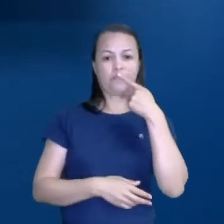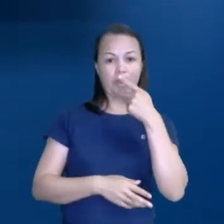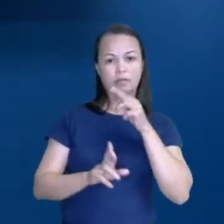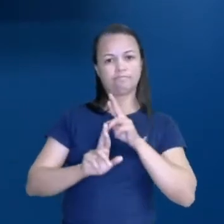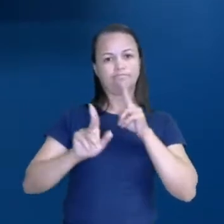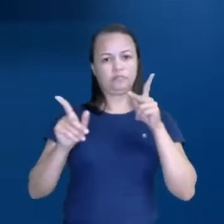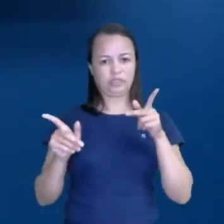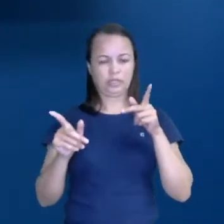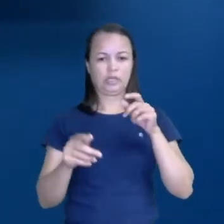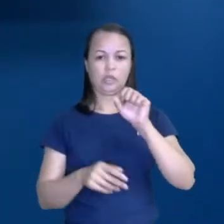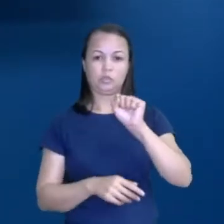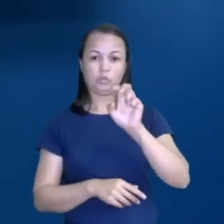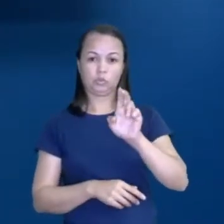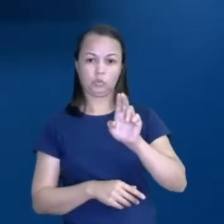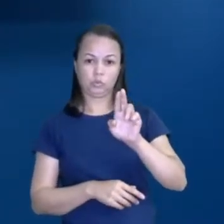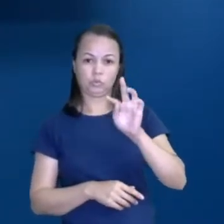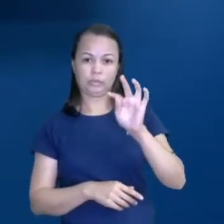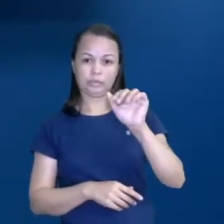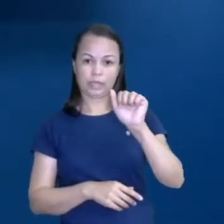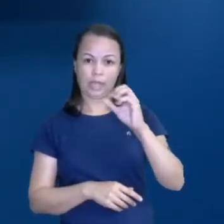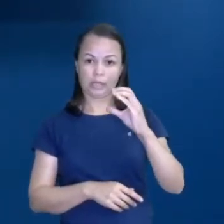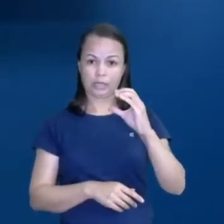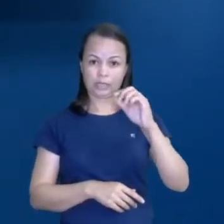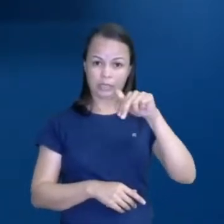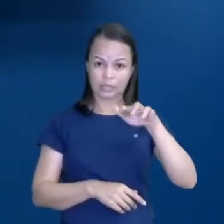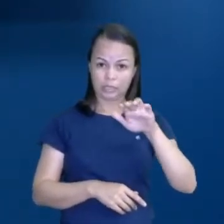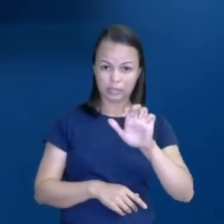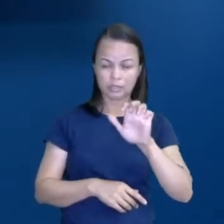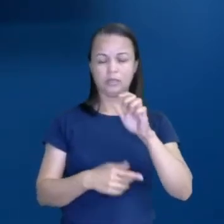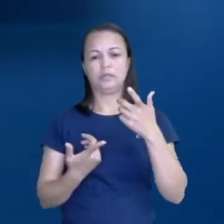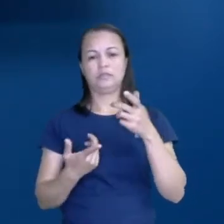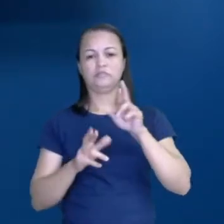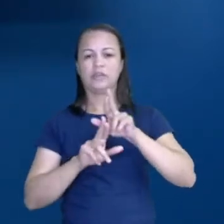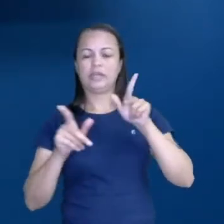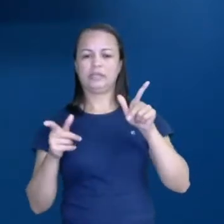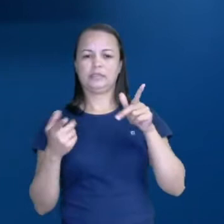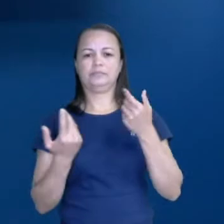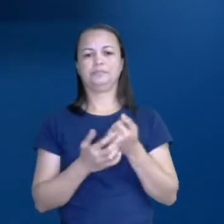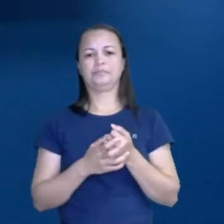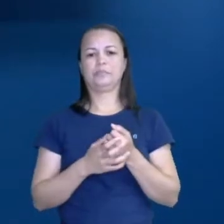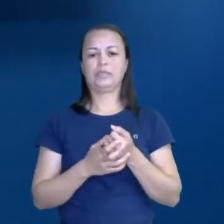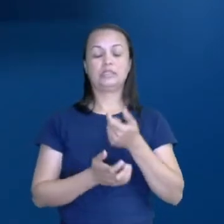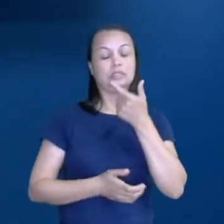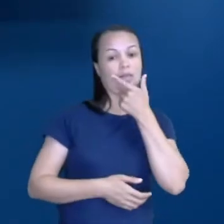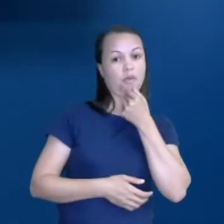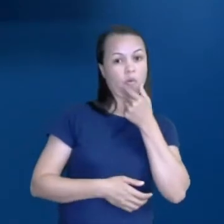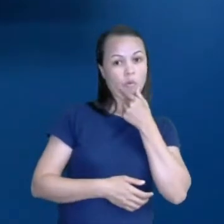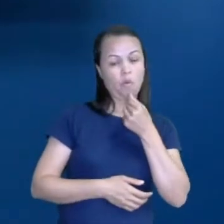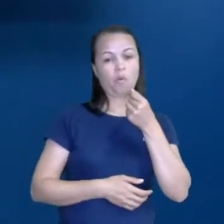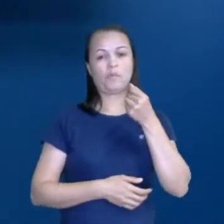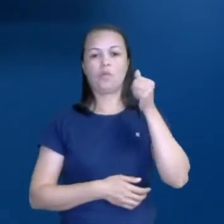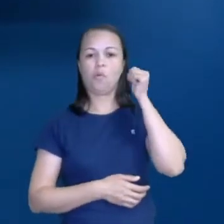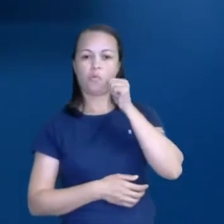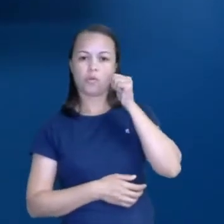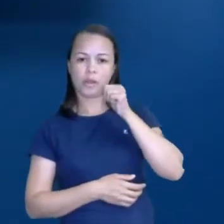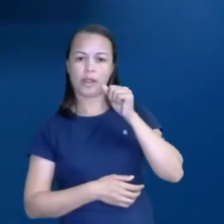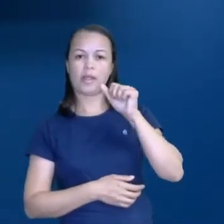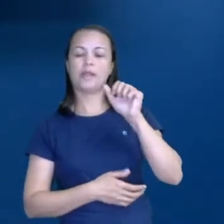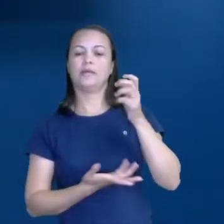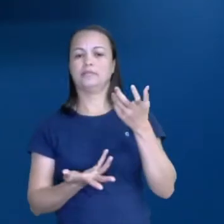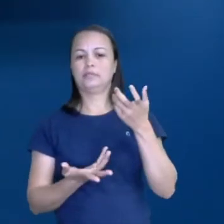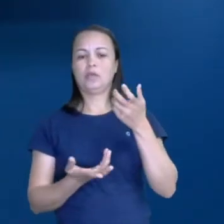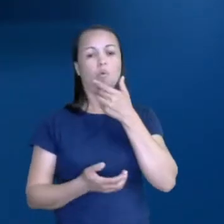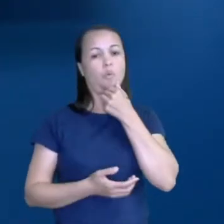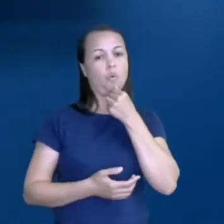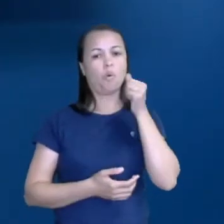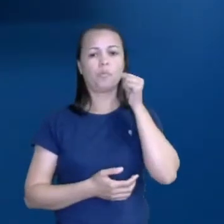sobre sotaque? Cada lugar vai ter um jeito de falar. O sexo, se é homem ou se é mulher. O homem e a mulher